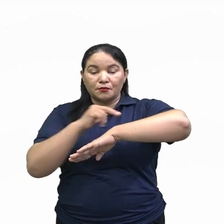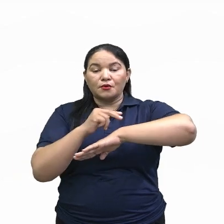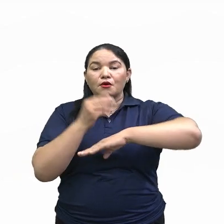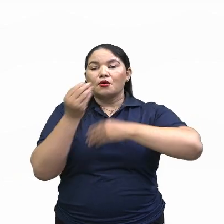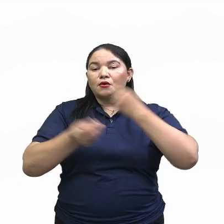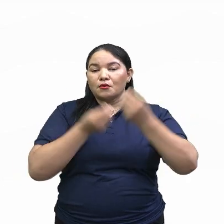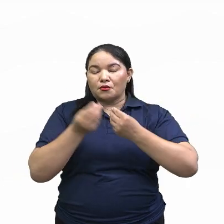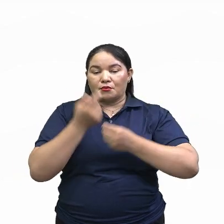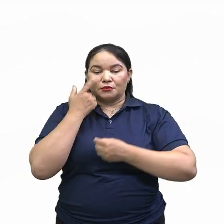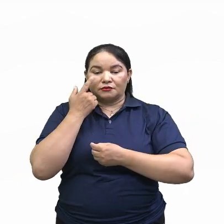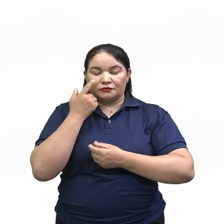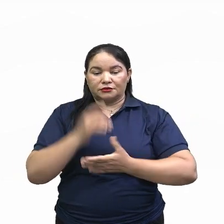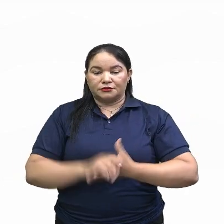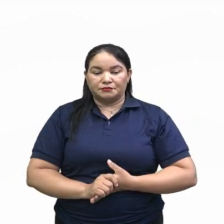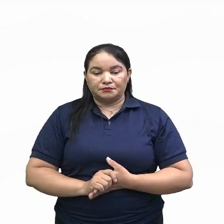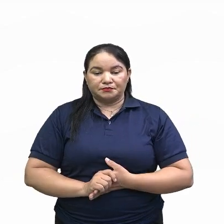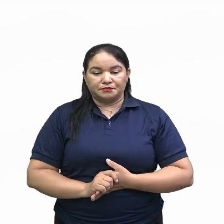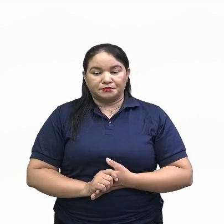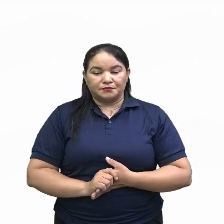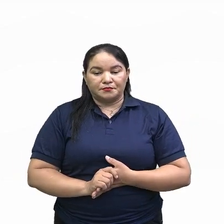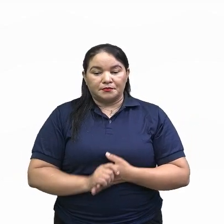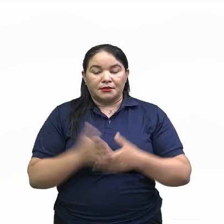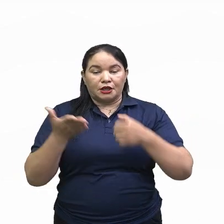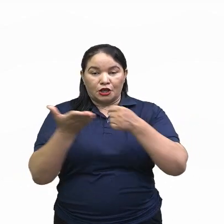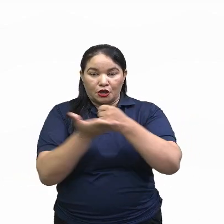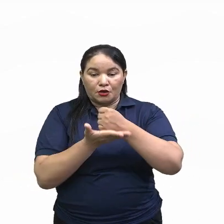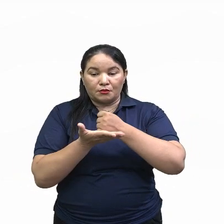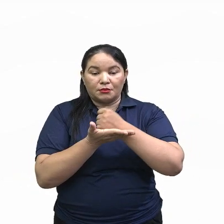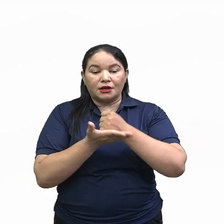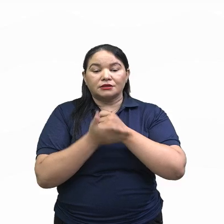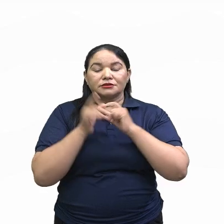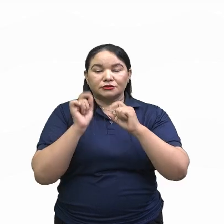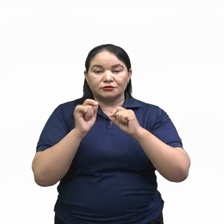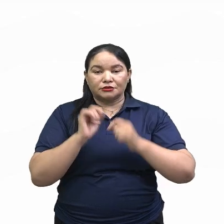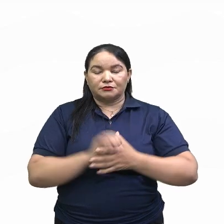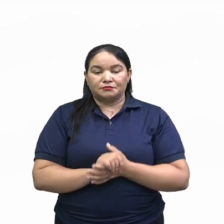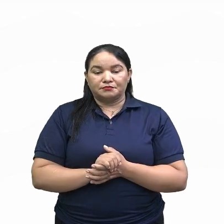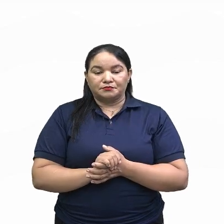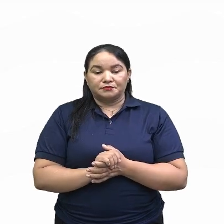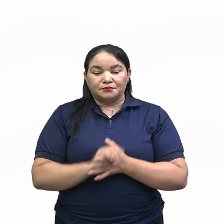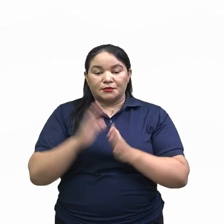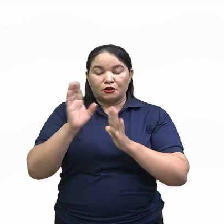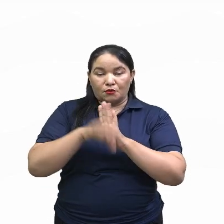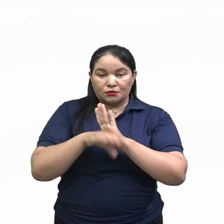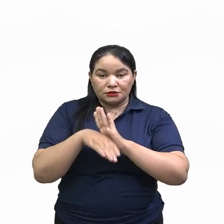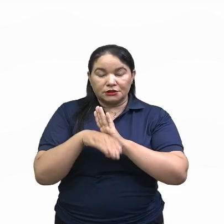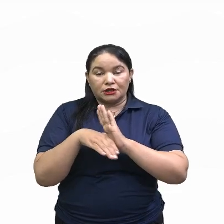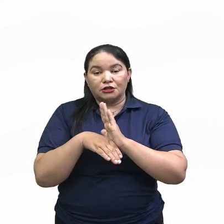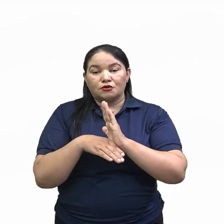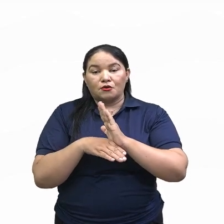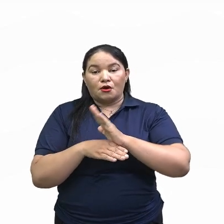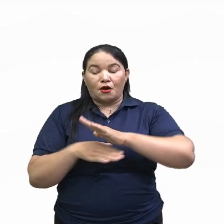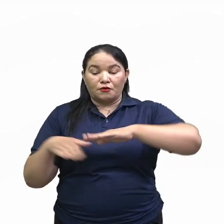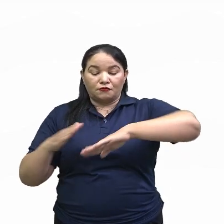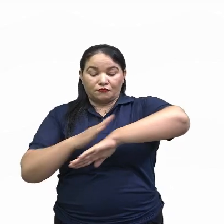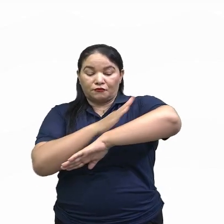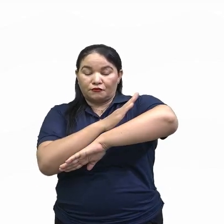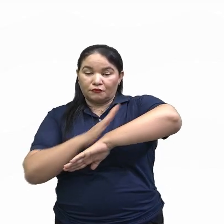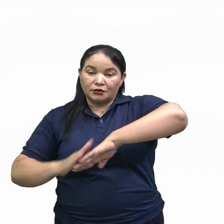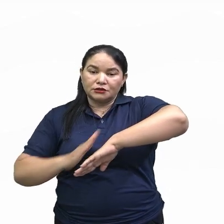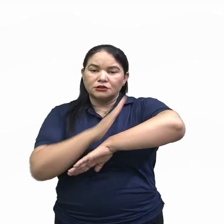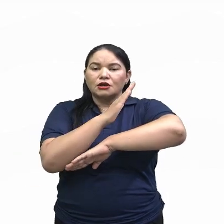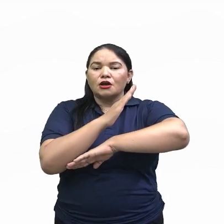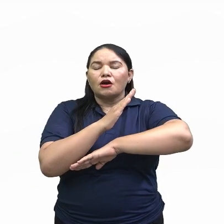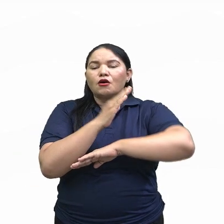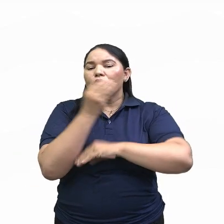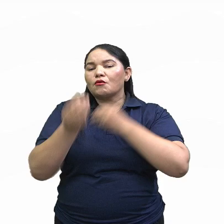Vejam lá. Elas são baseadas no conceito de verticalização da riqueza e renda.